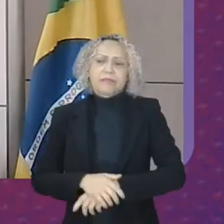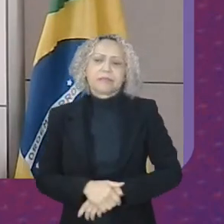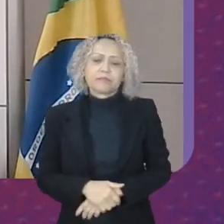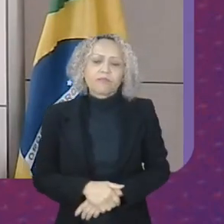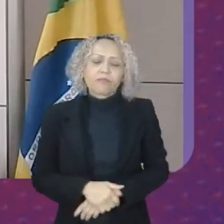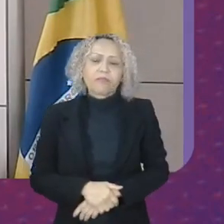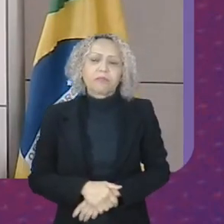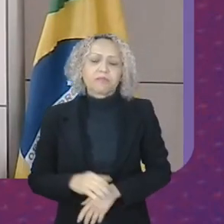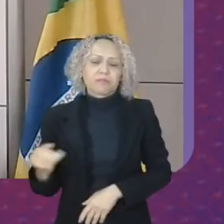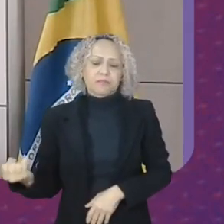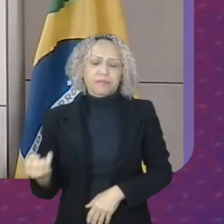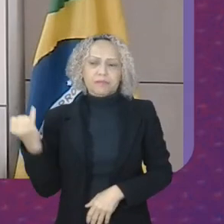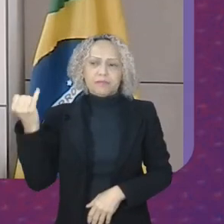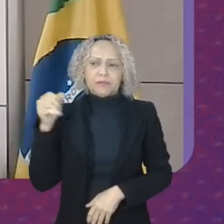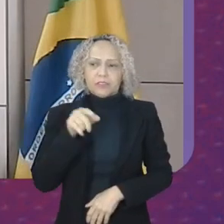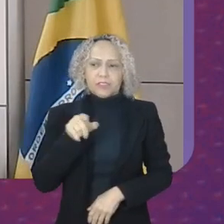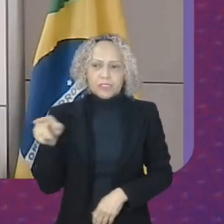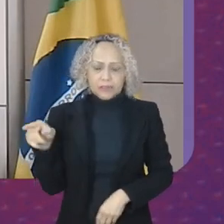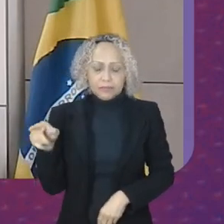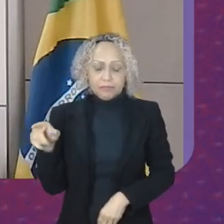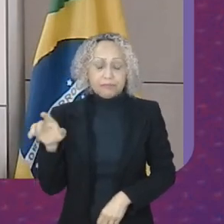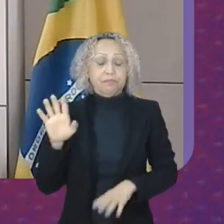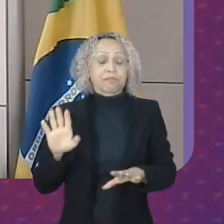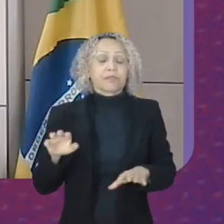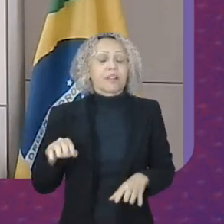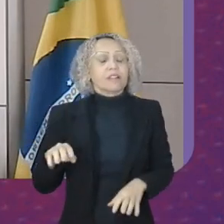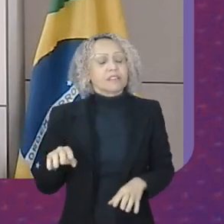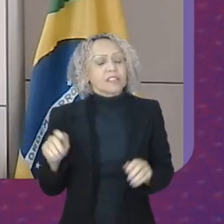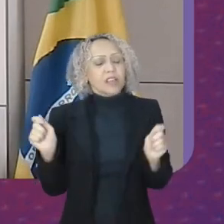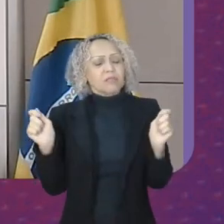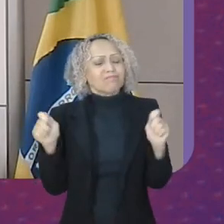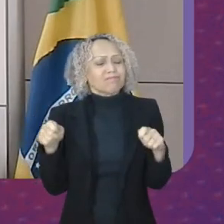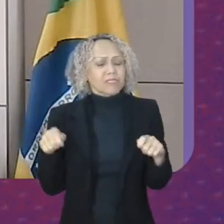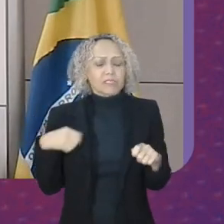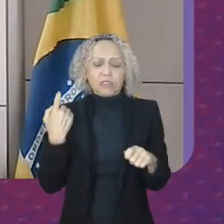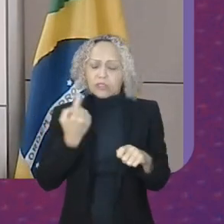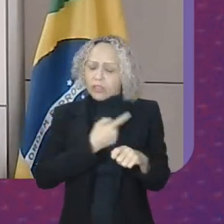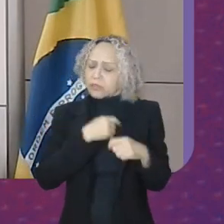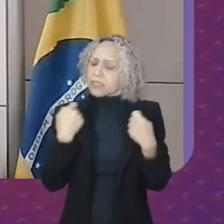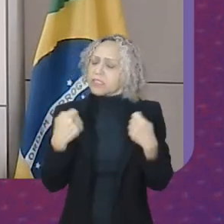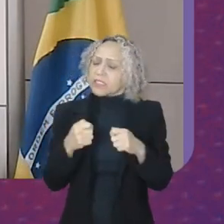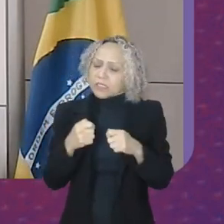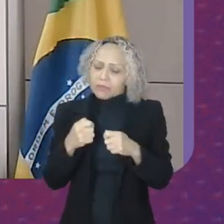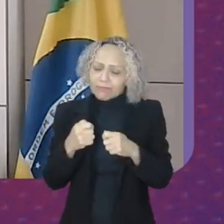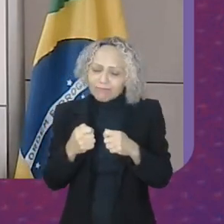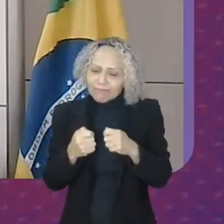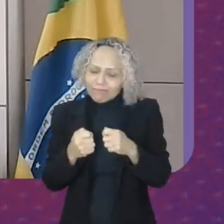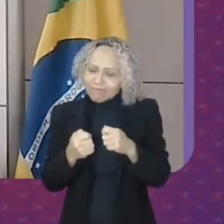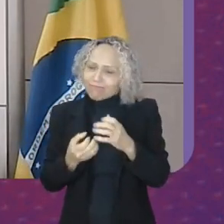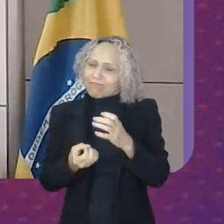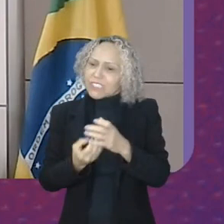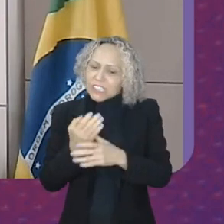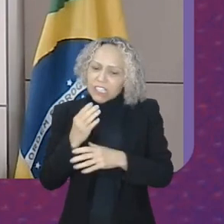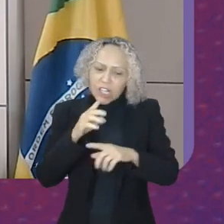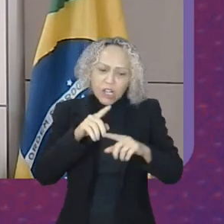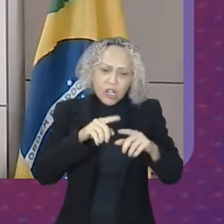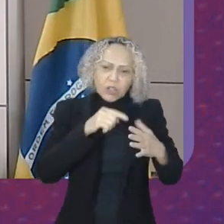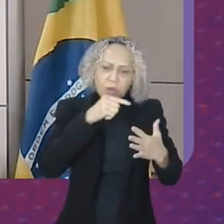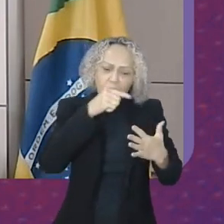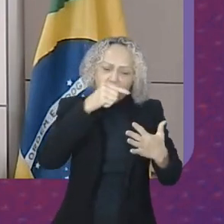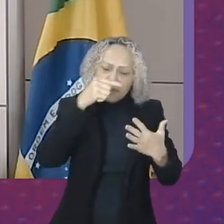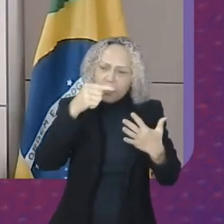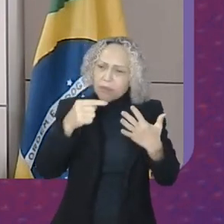E essa necessidade da gente continuar fazendo esse conjunto de articulações dos temas e